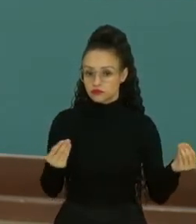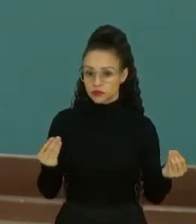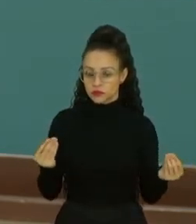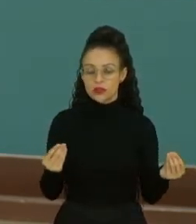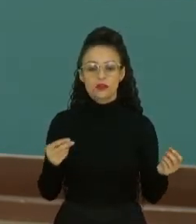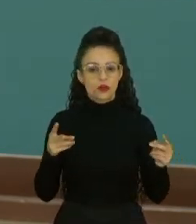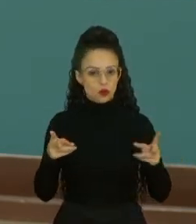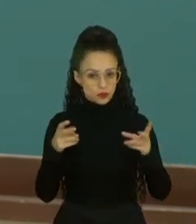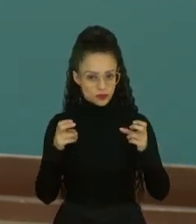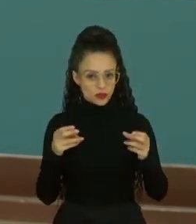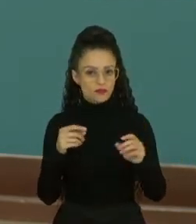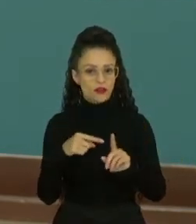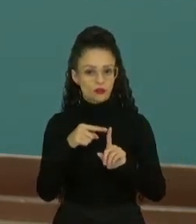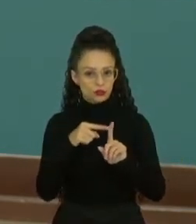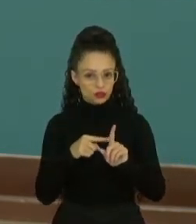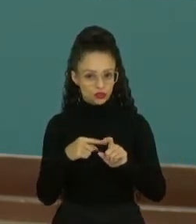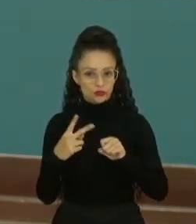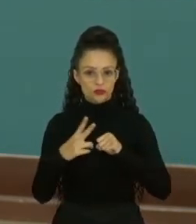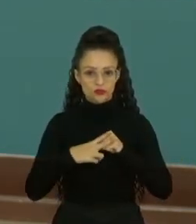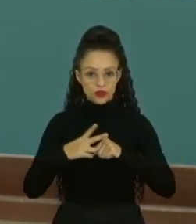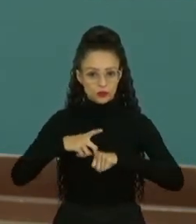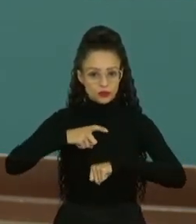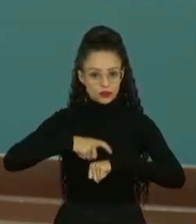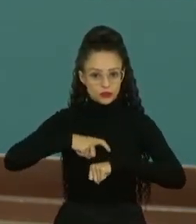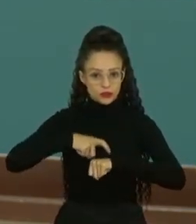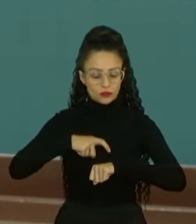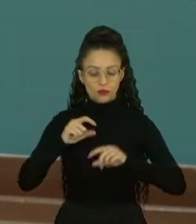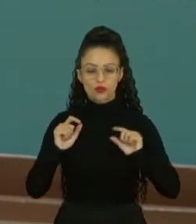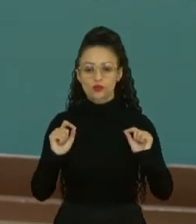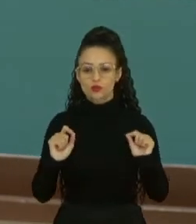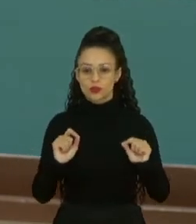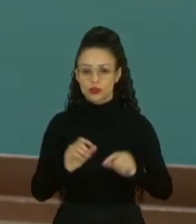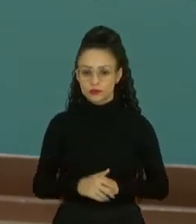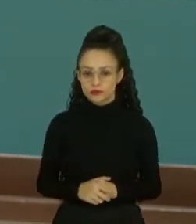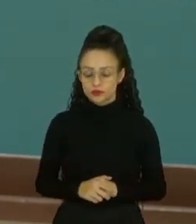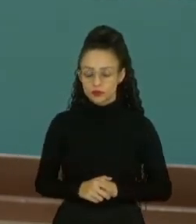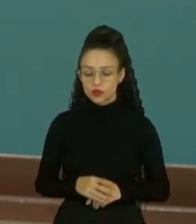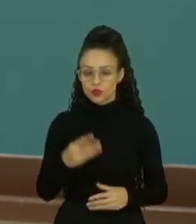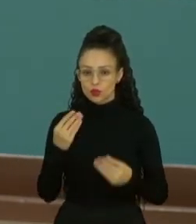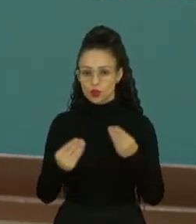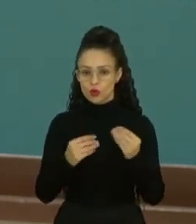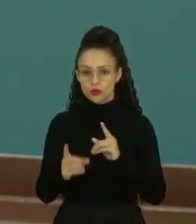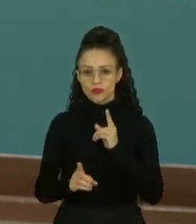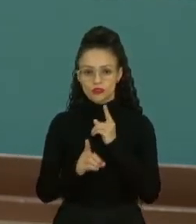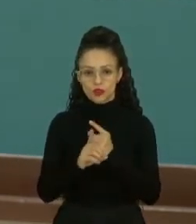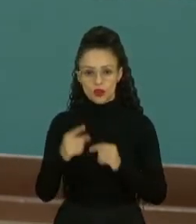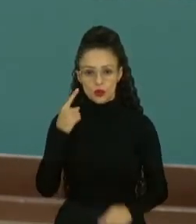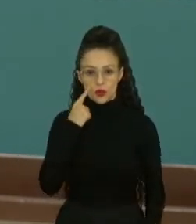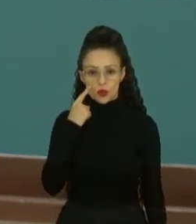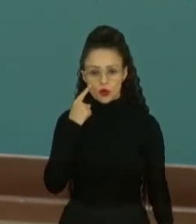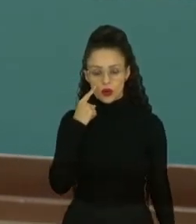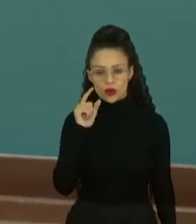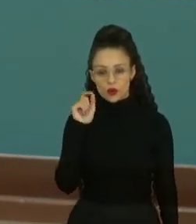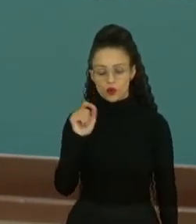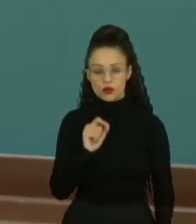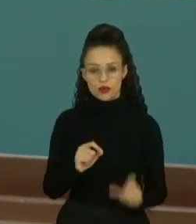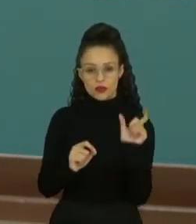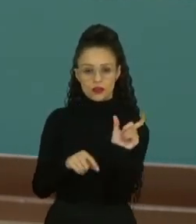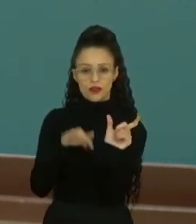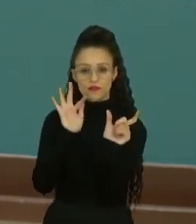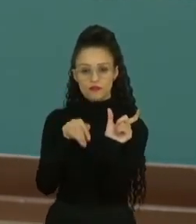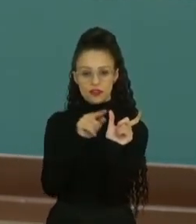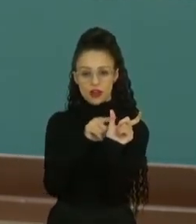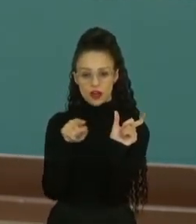que observar isso. Então, o que que faz com que eu possa identificar? Geralmente é a